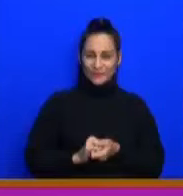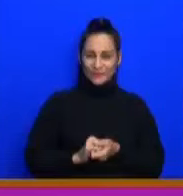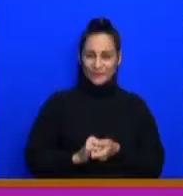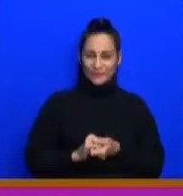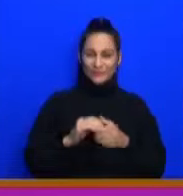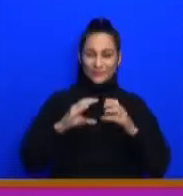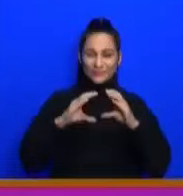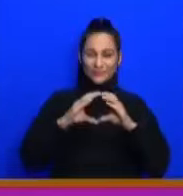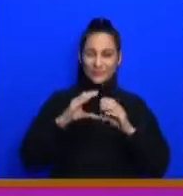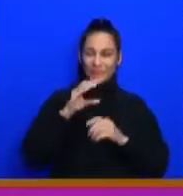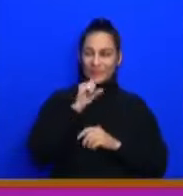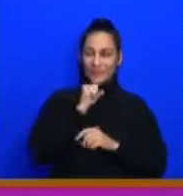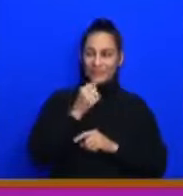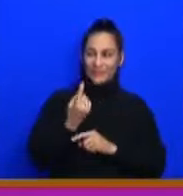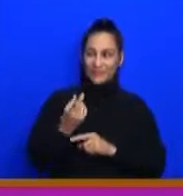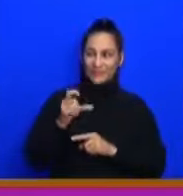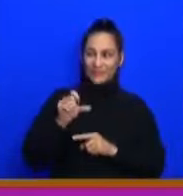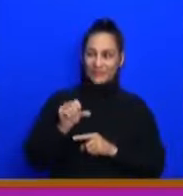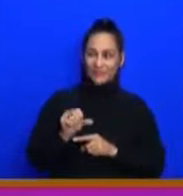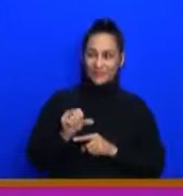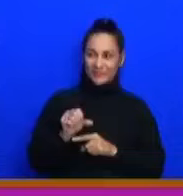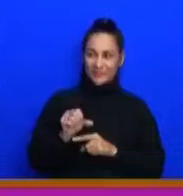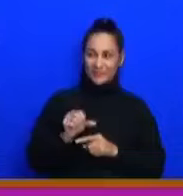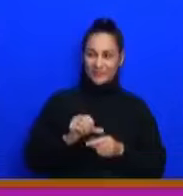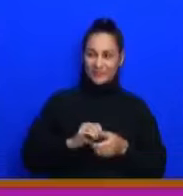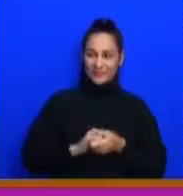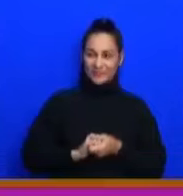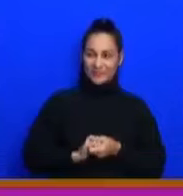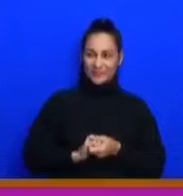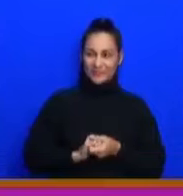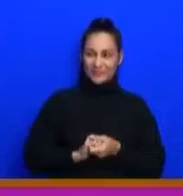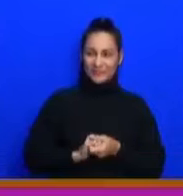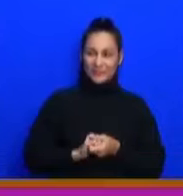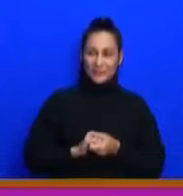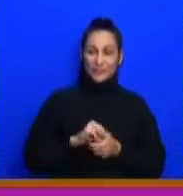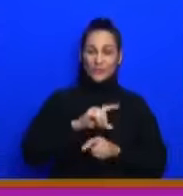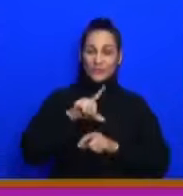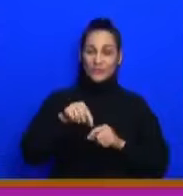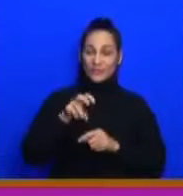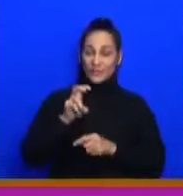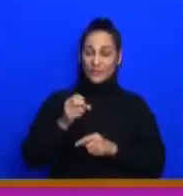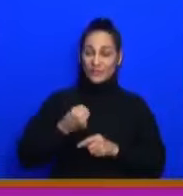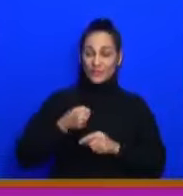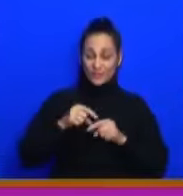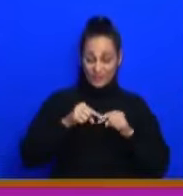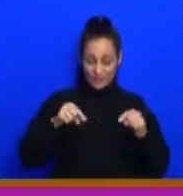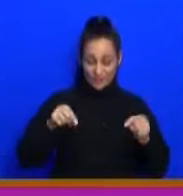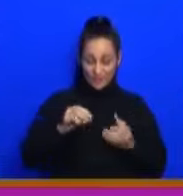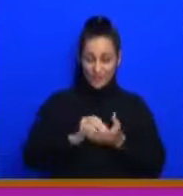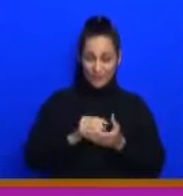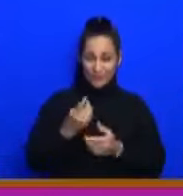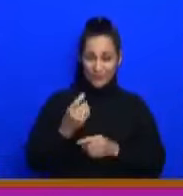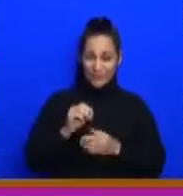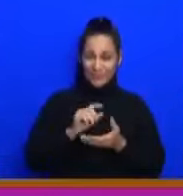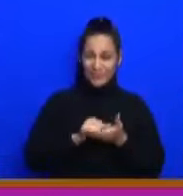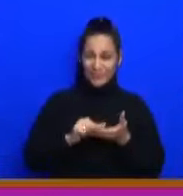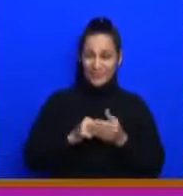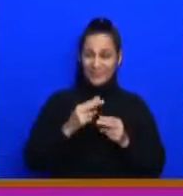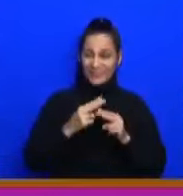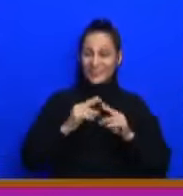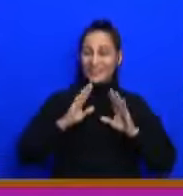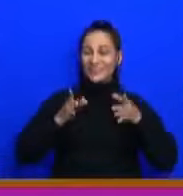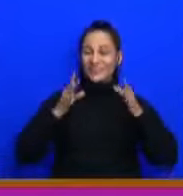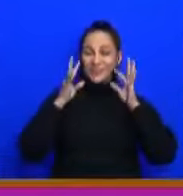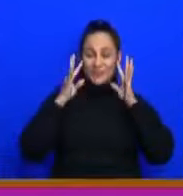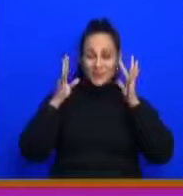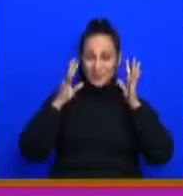Bola laranja 19. Laranja número 19. Foram sorteados 5 números. Faltam 10. Loterias Caixa.